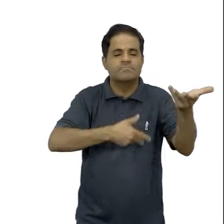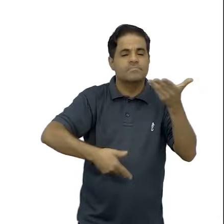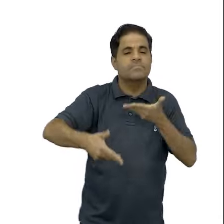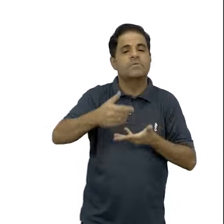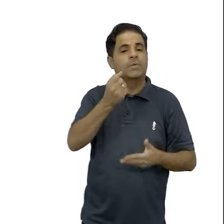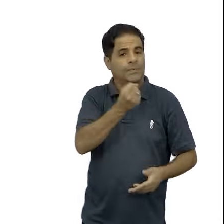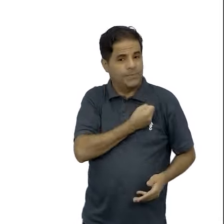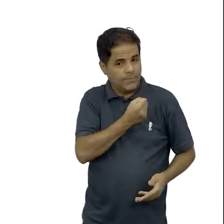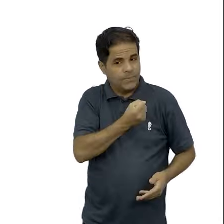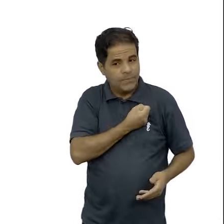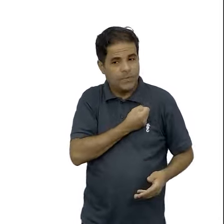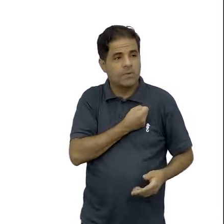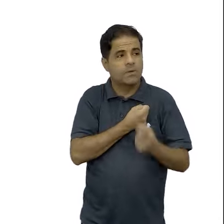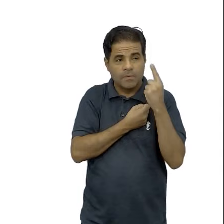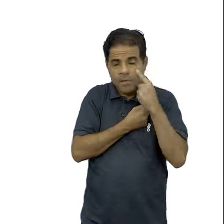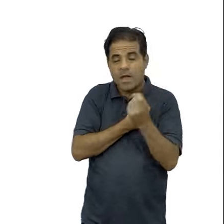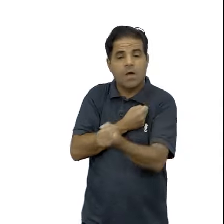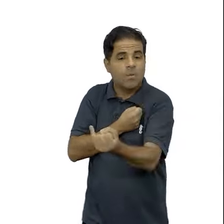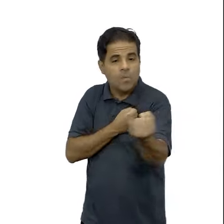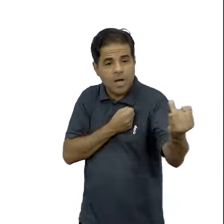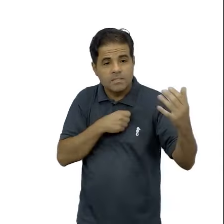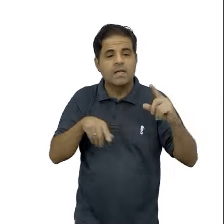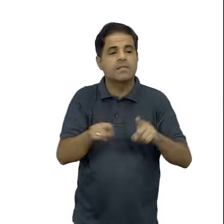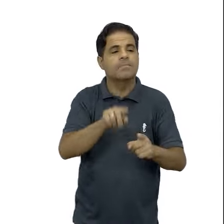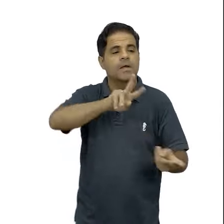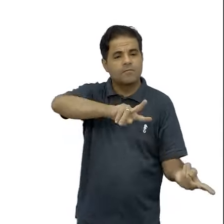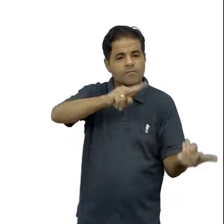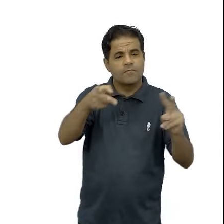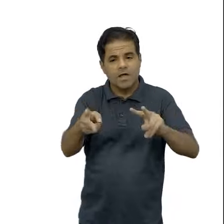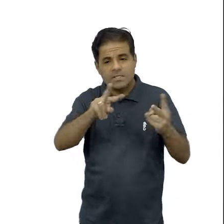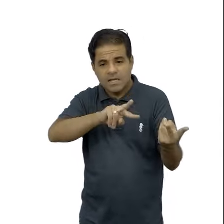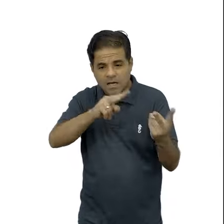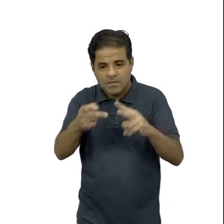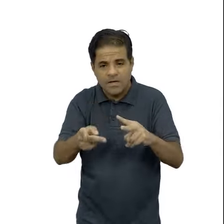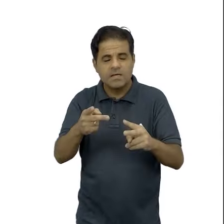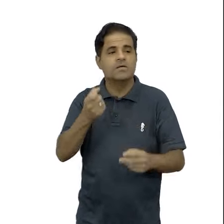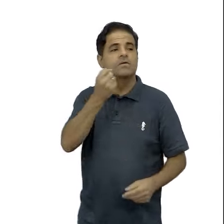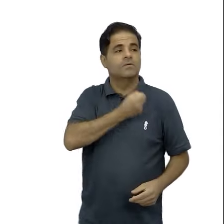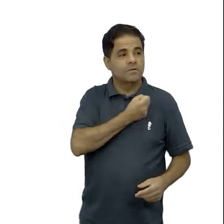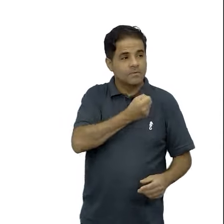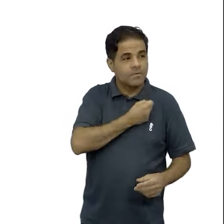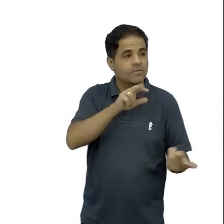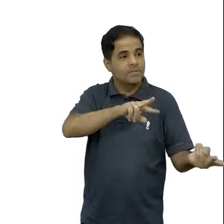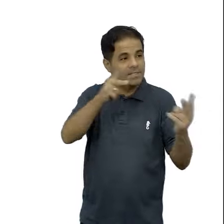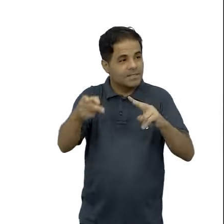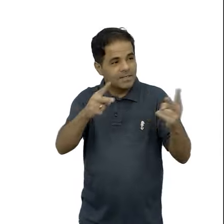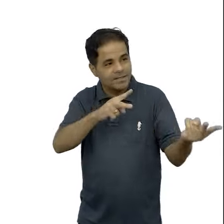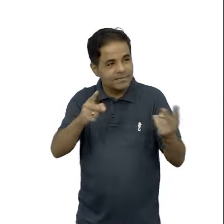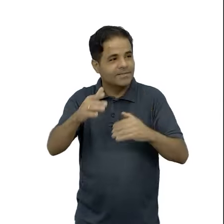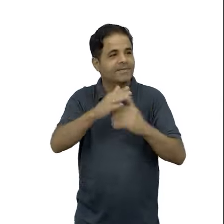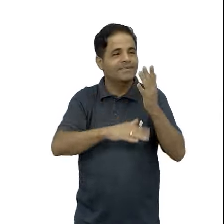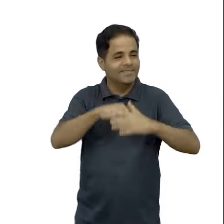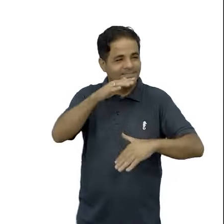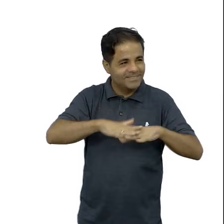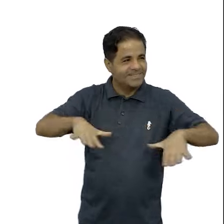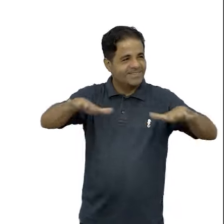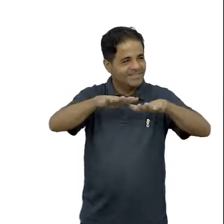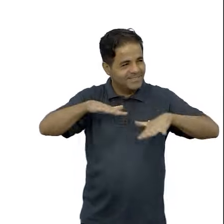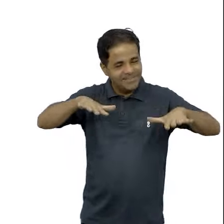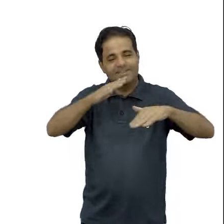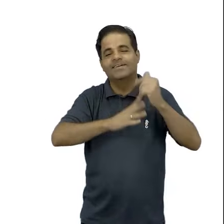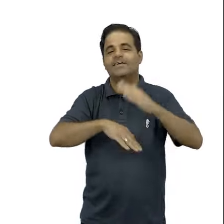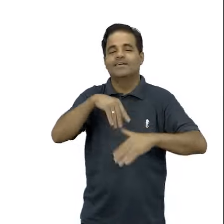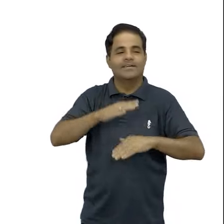entre número e quantidade e vice-versa, quantidade e número. E ainda permite analisar